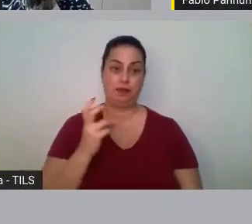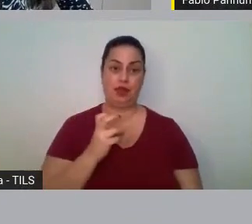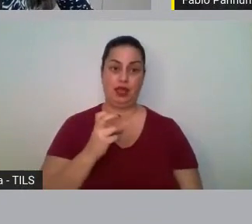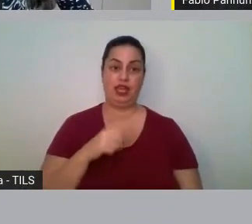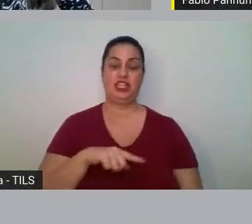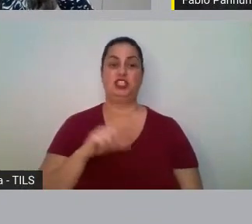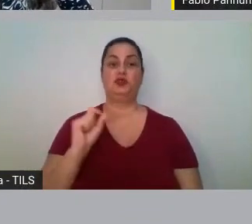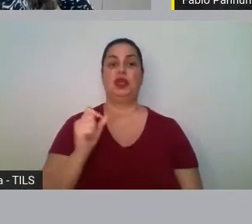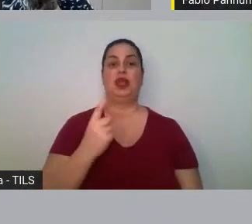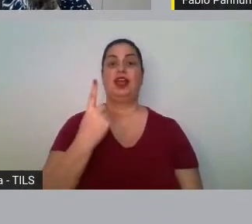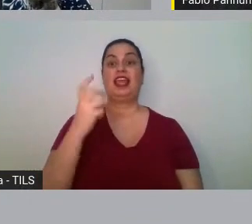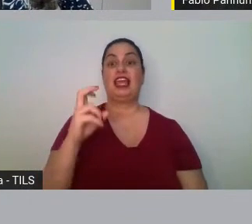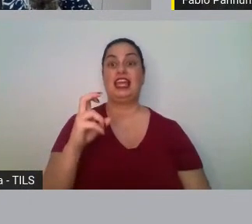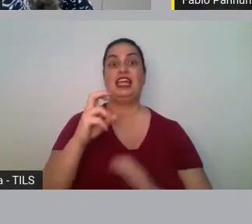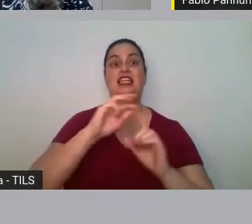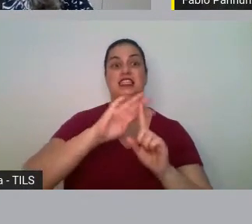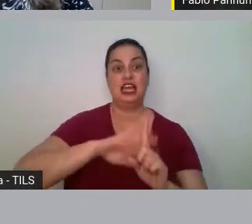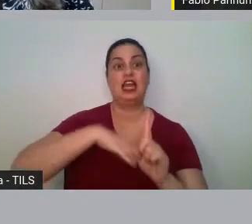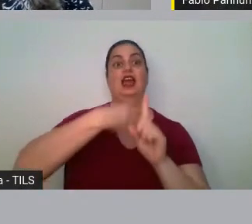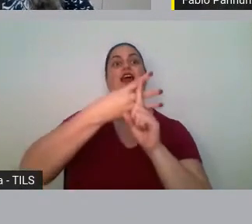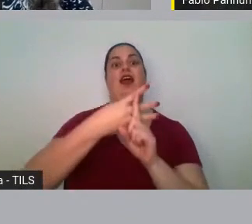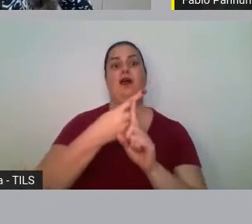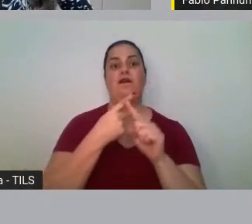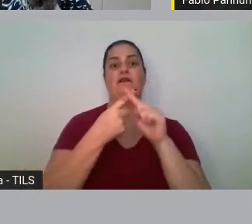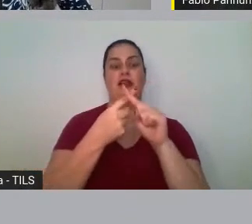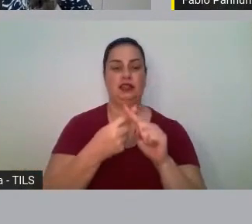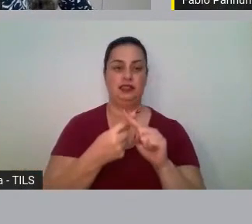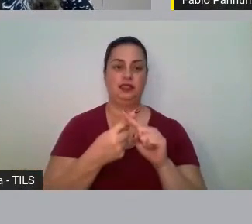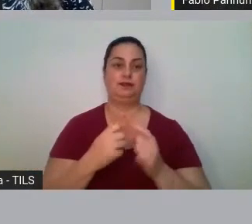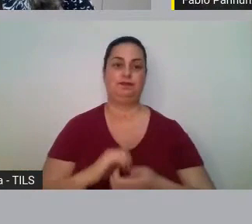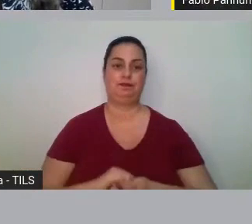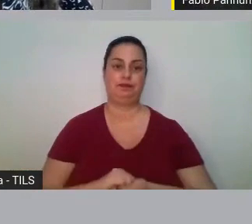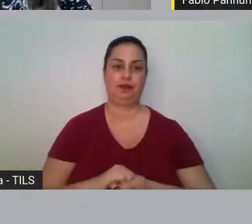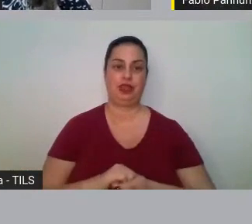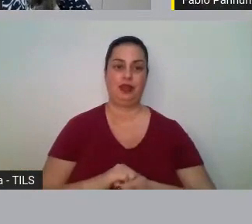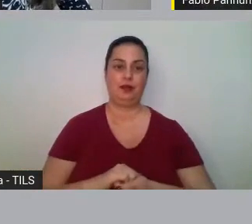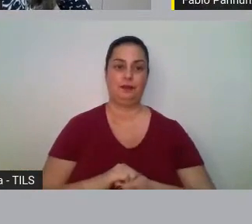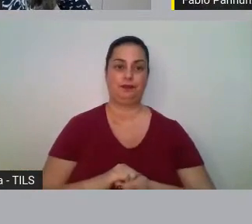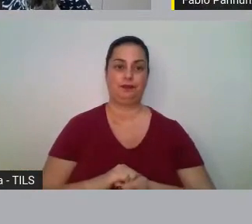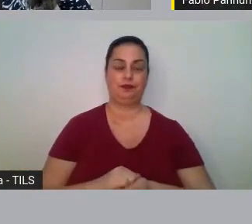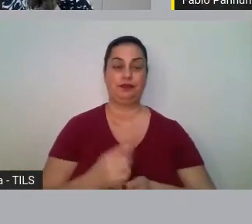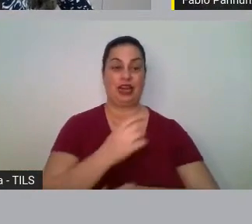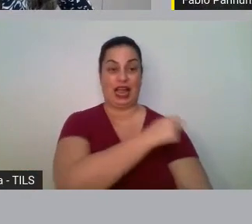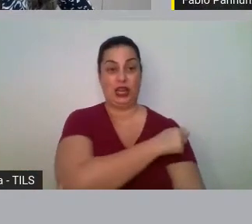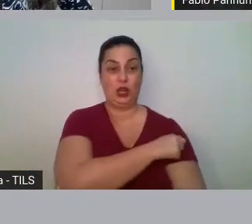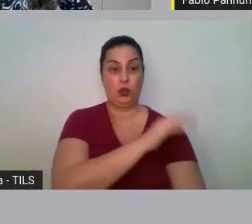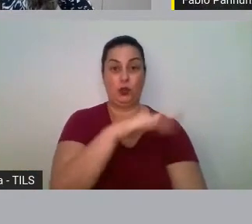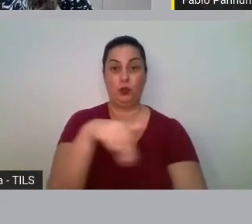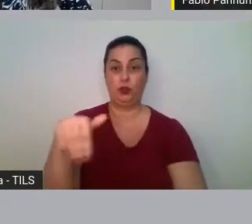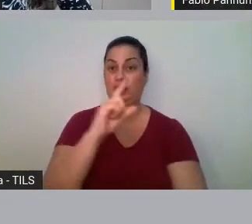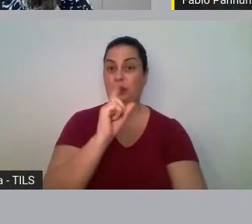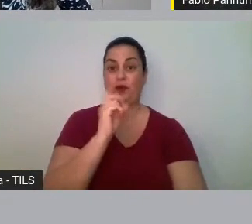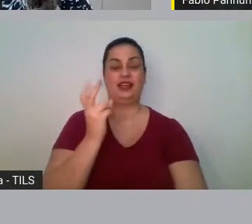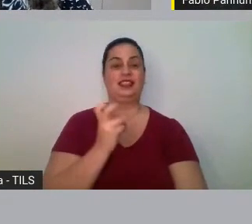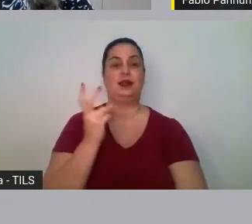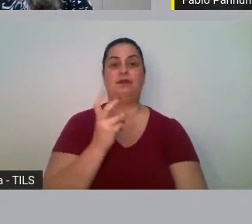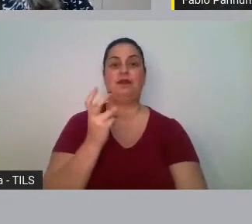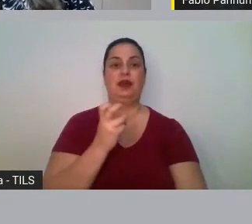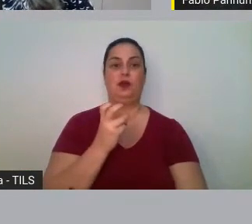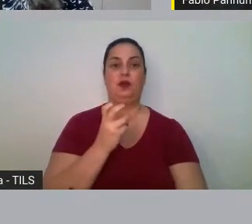e ciência e tecnologia. Aquele estudante que ficou sem assistência estudantil e teve que abandonar a